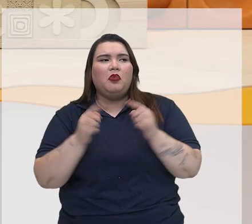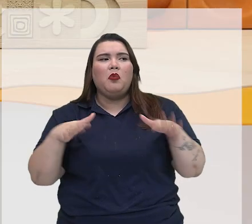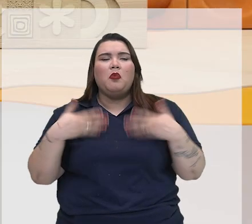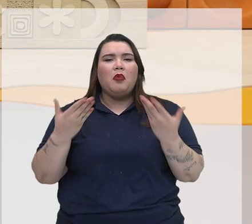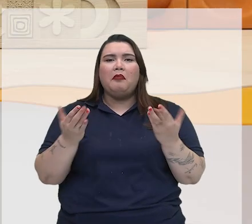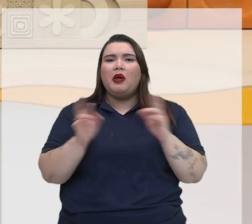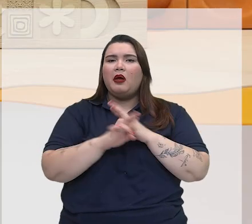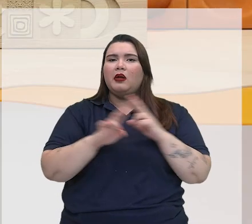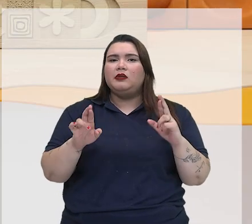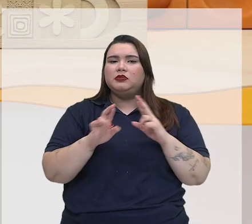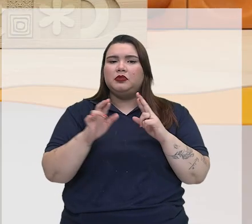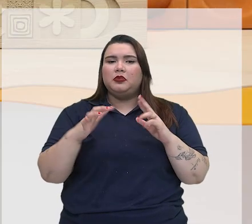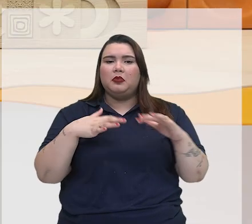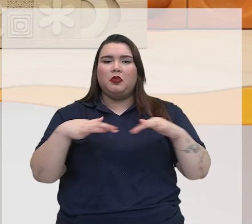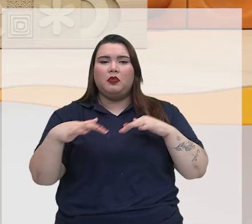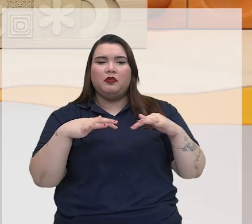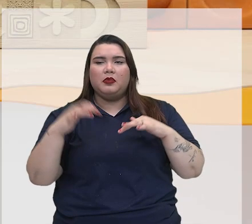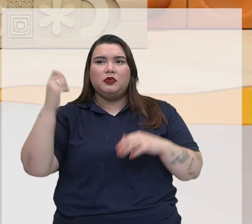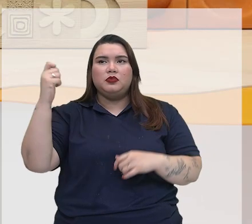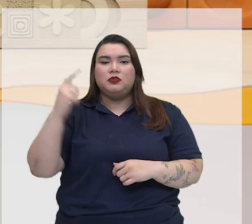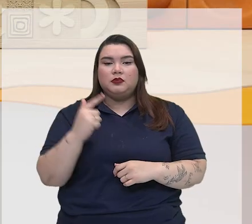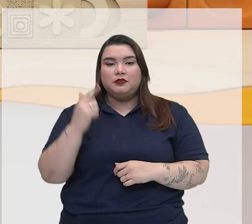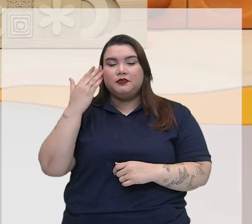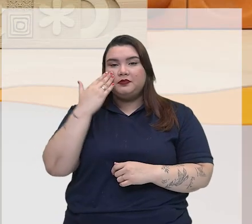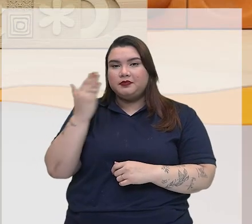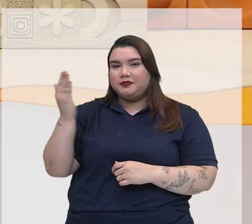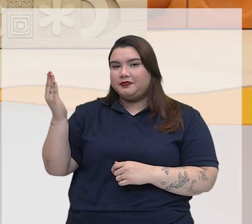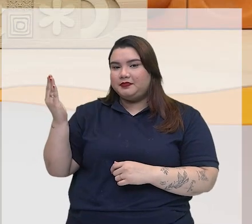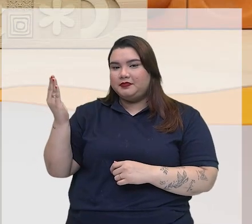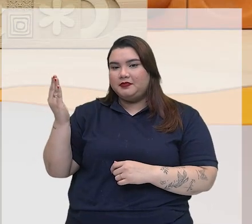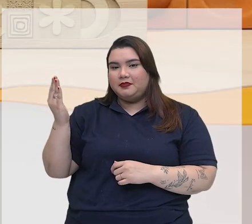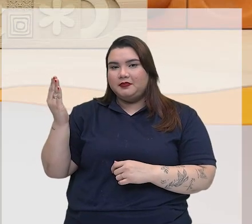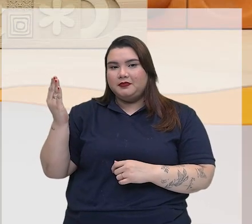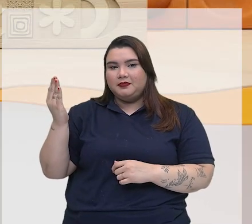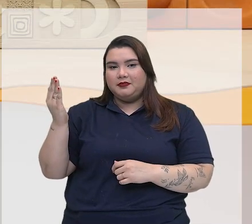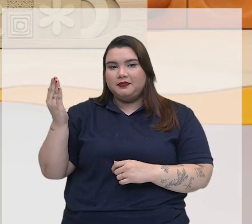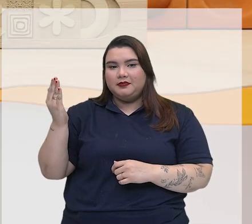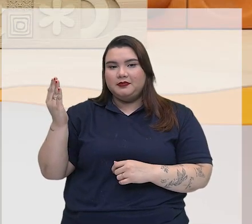com o movimento aparente do sol. Acompanhem comigo.